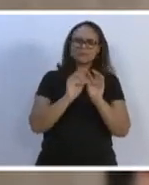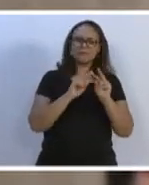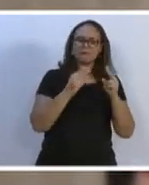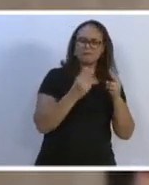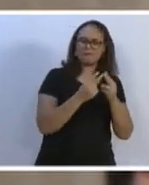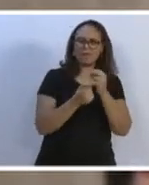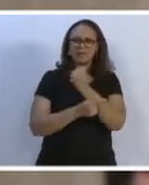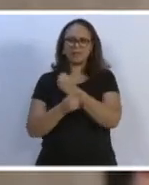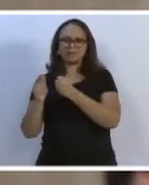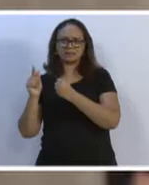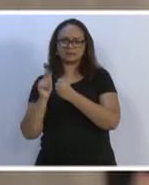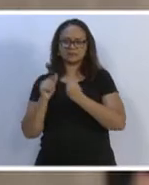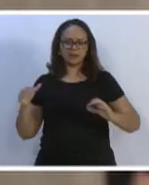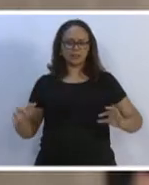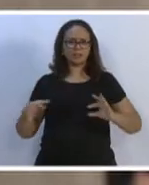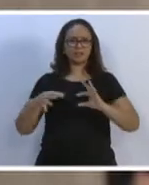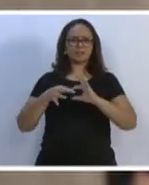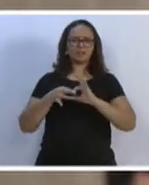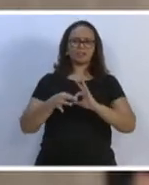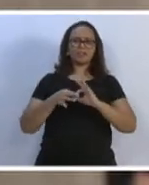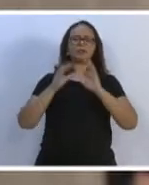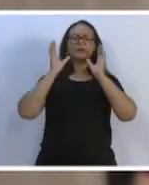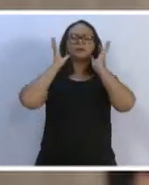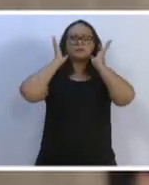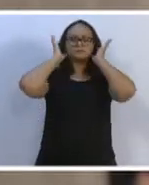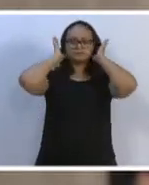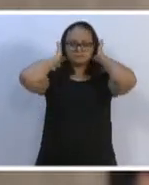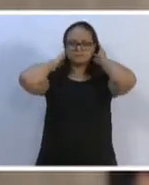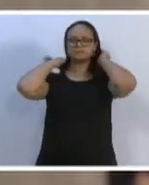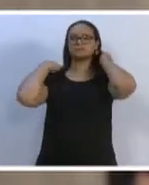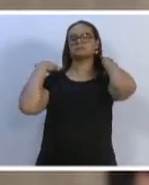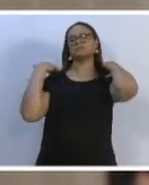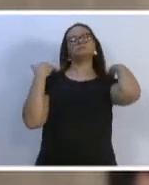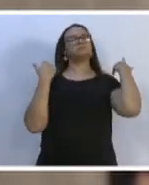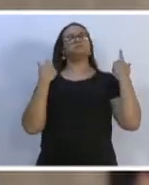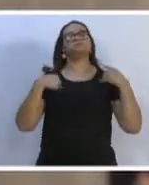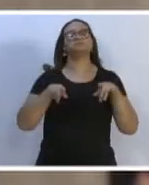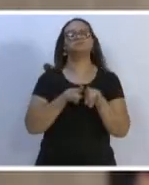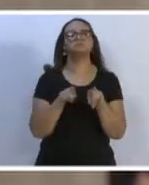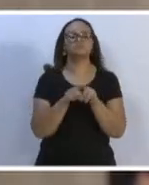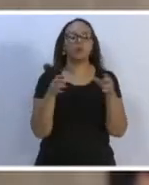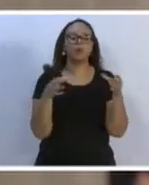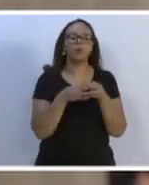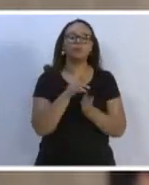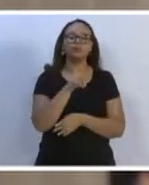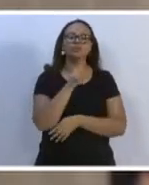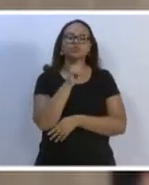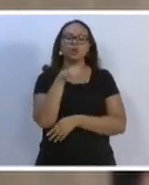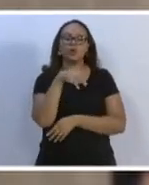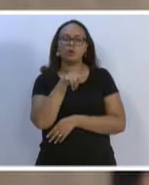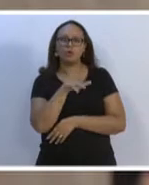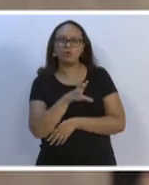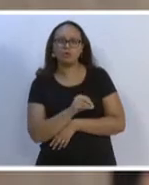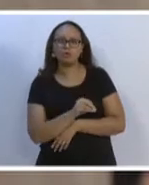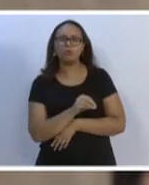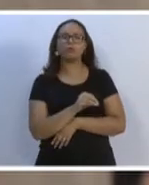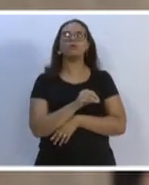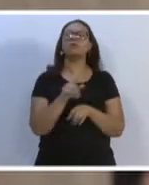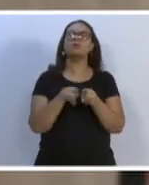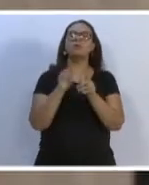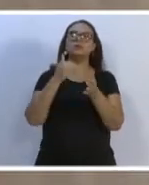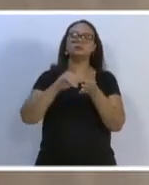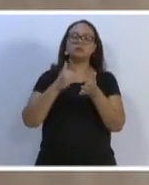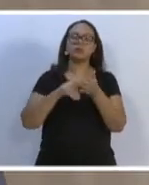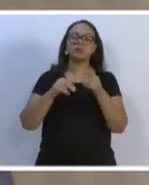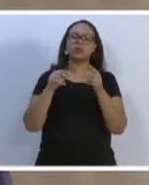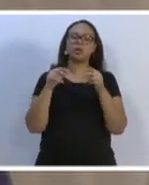Ligação Velha Garcia, com laudo, inclusive, de geólogos da Secretaria de Serviços Urbanos, com